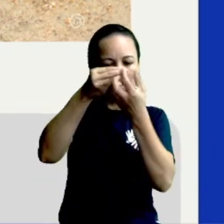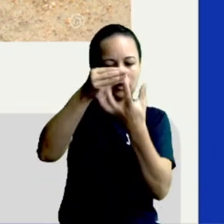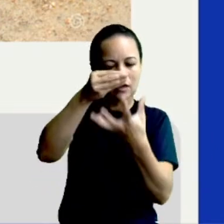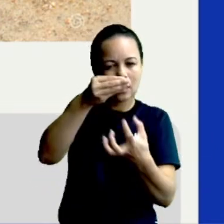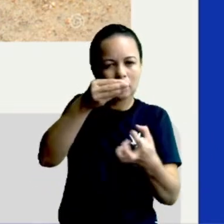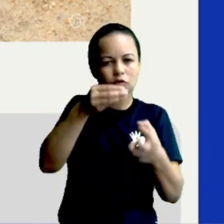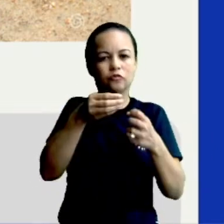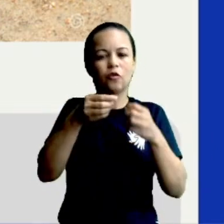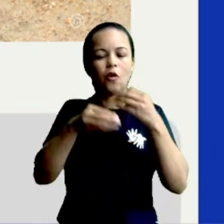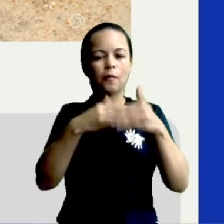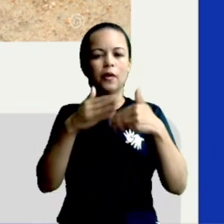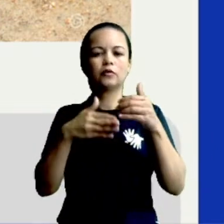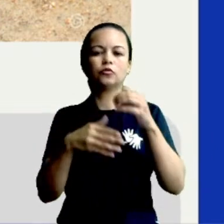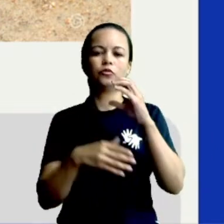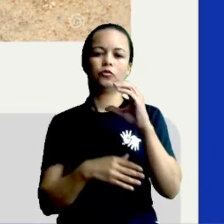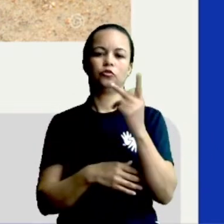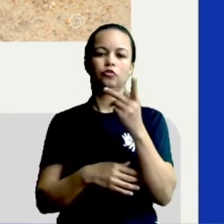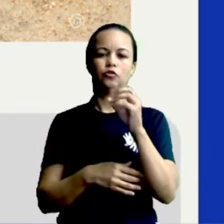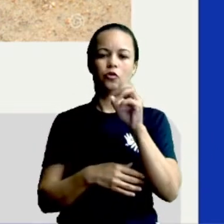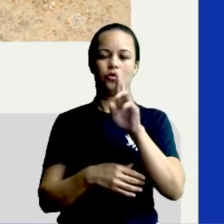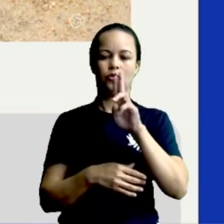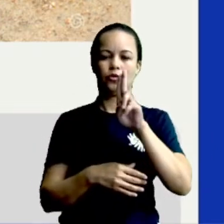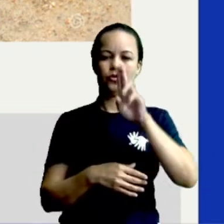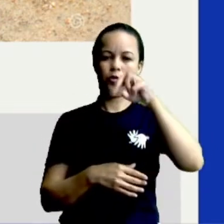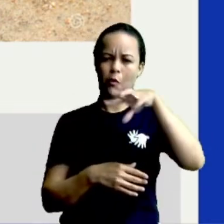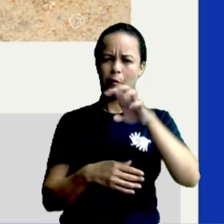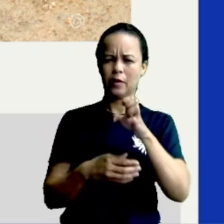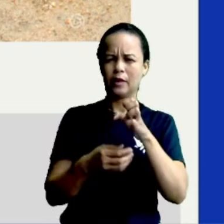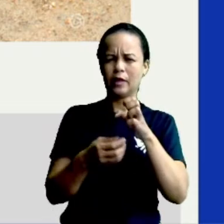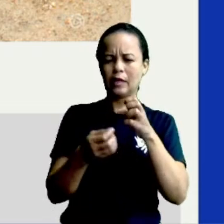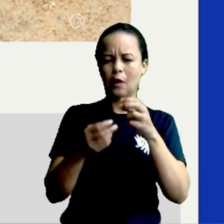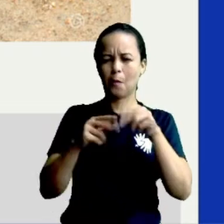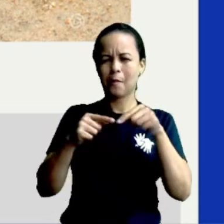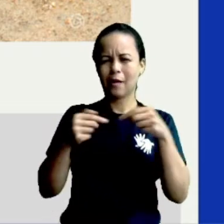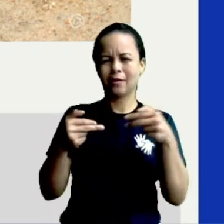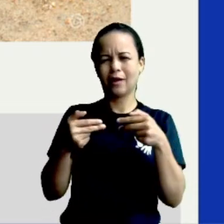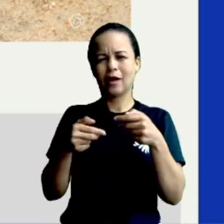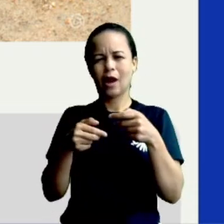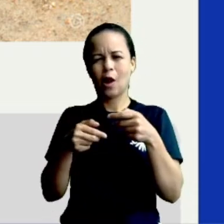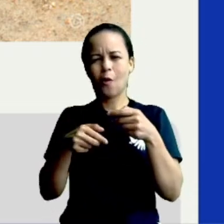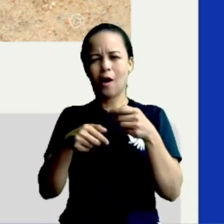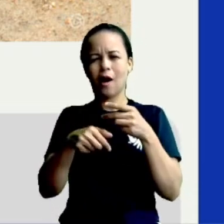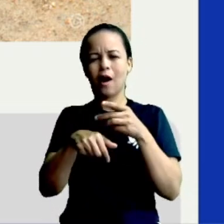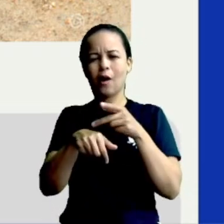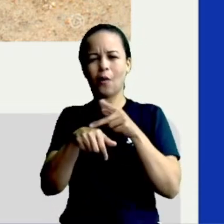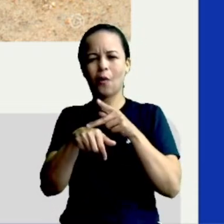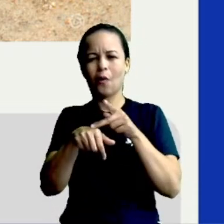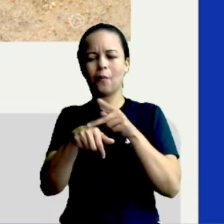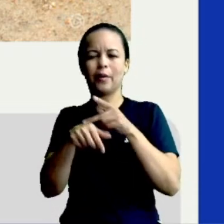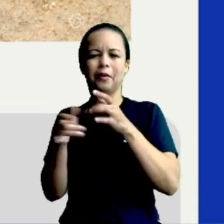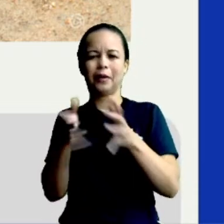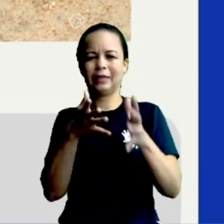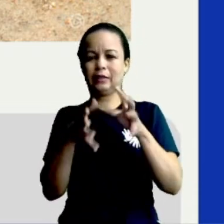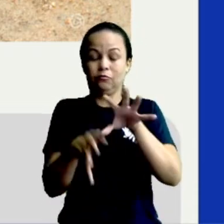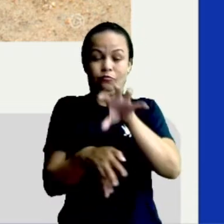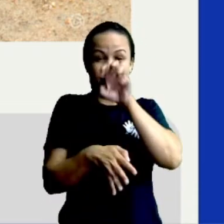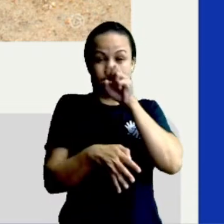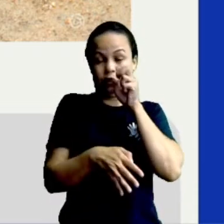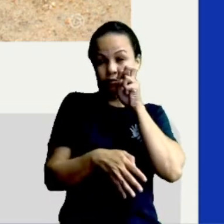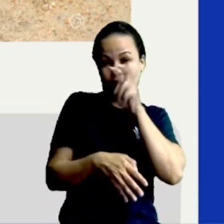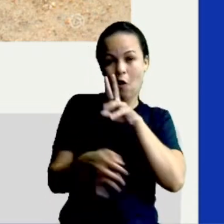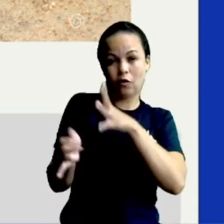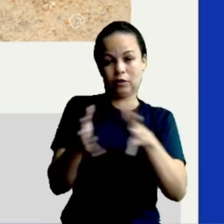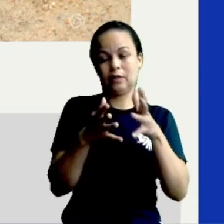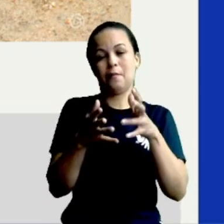formando chorume, que é um material de cor negra, de um cheiro bastante forte, mas que é riquíssimo